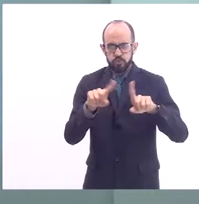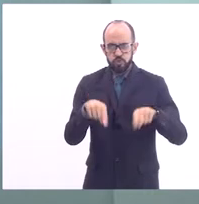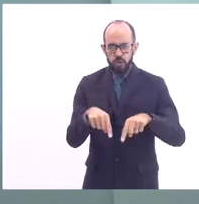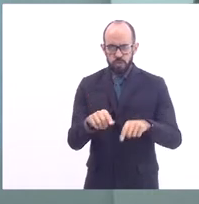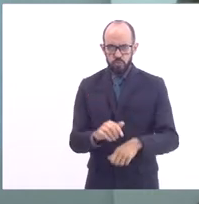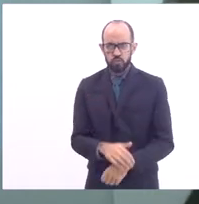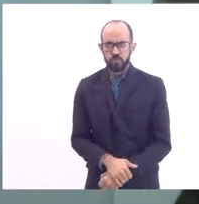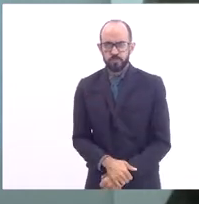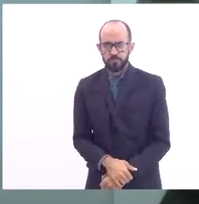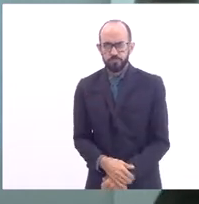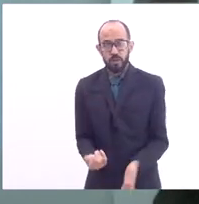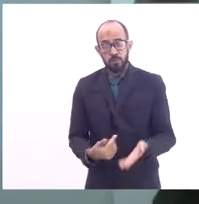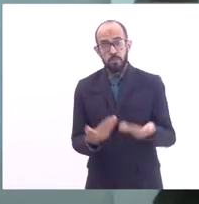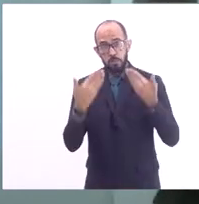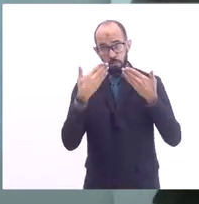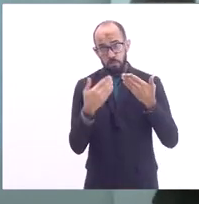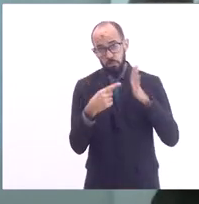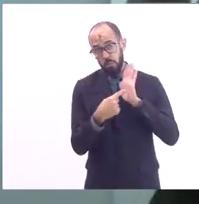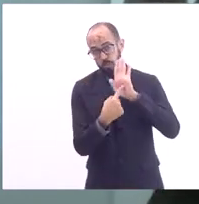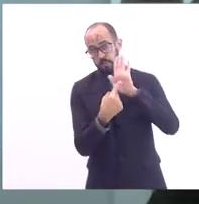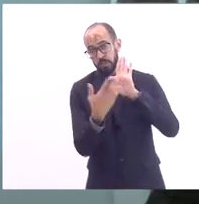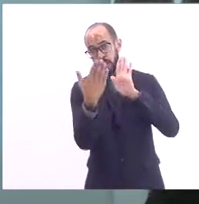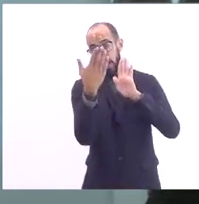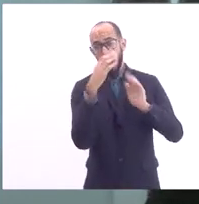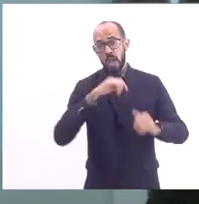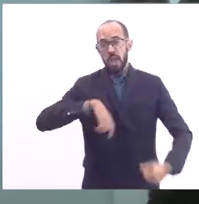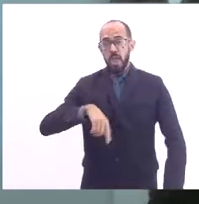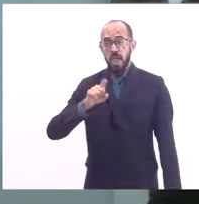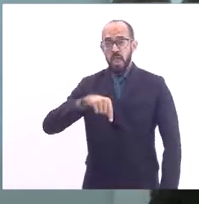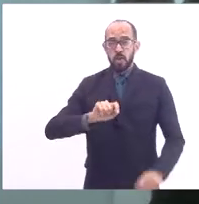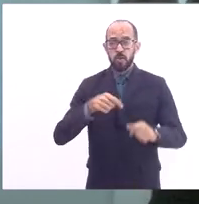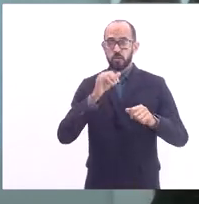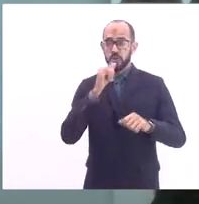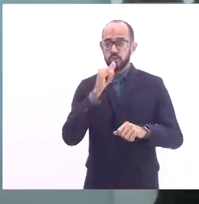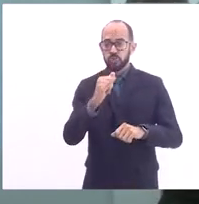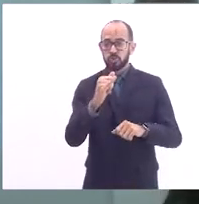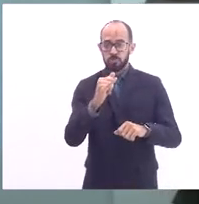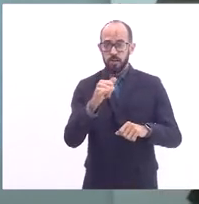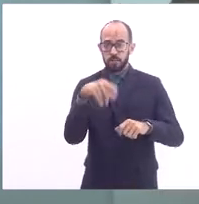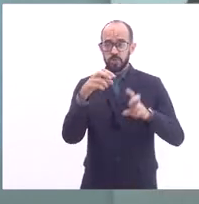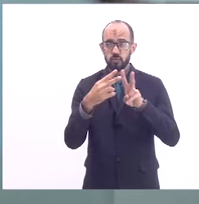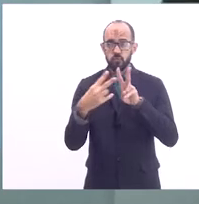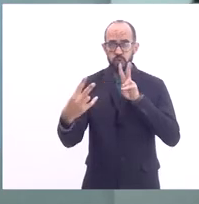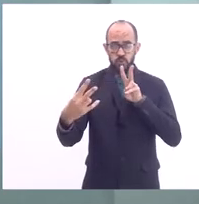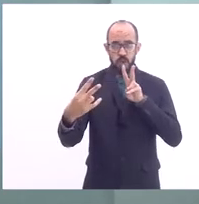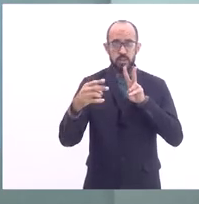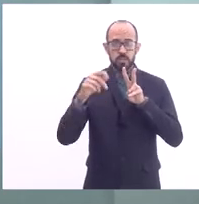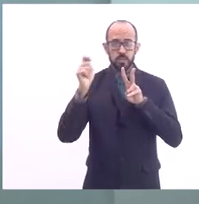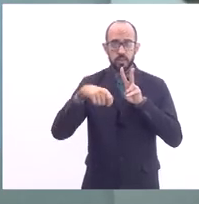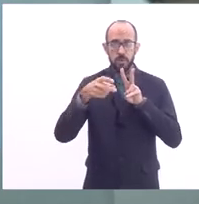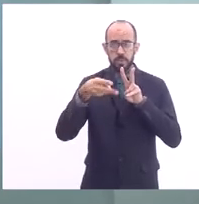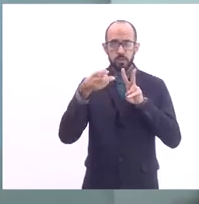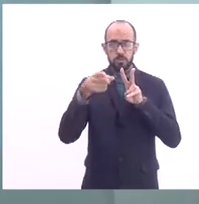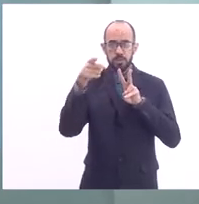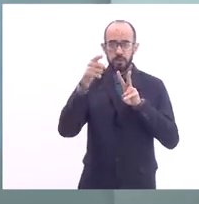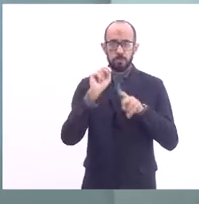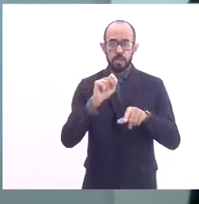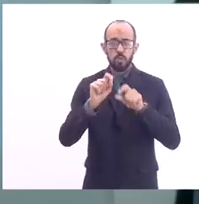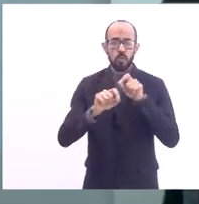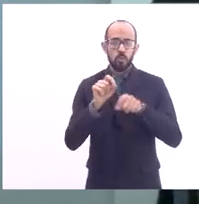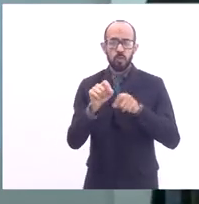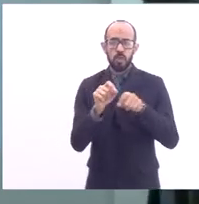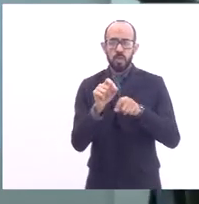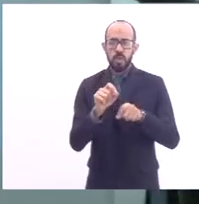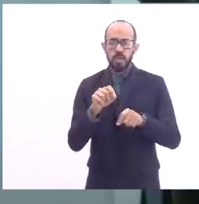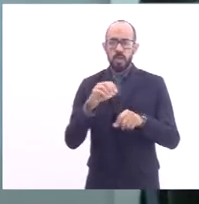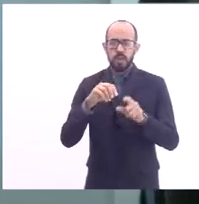Aqui, para trazer um pouquinho da inovação, esses aqui são nossos equipamentos telecomandados, né? quando nós podemos observar que religadores